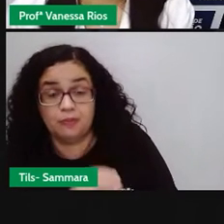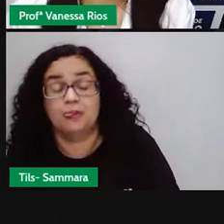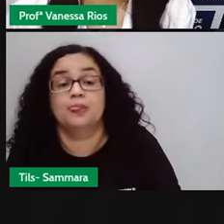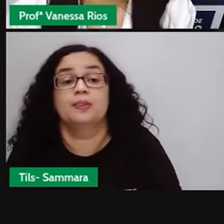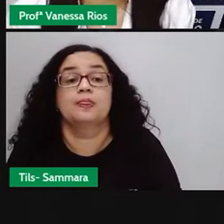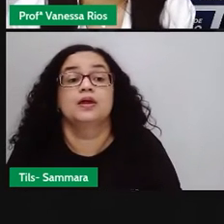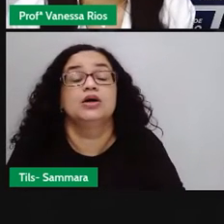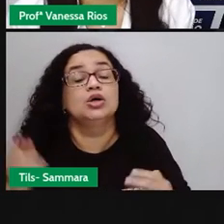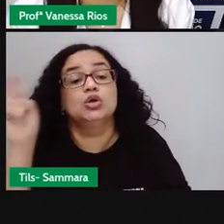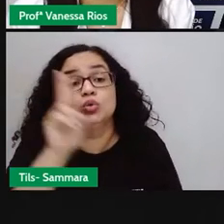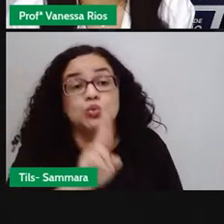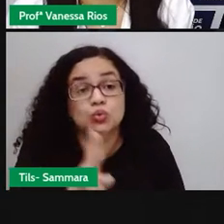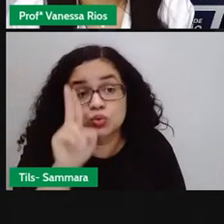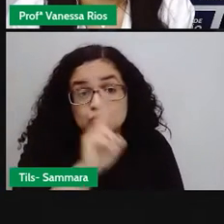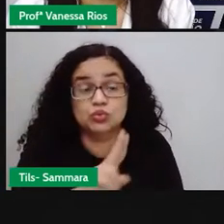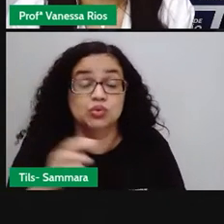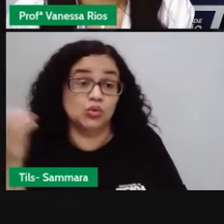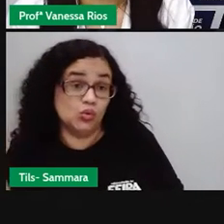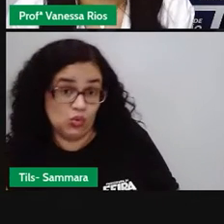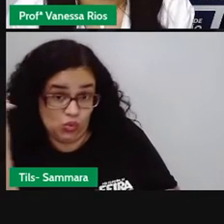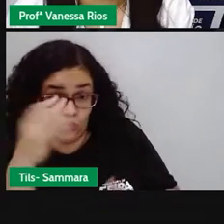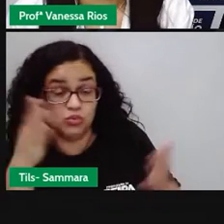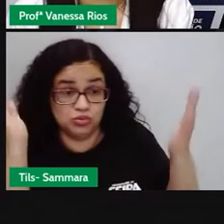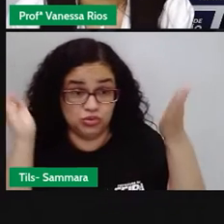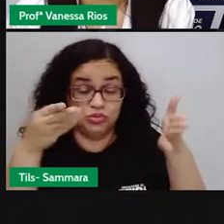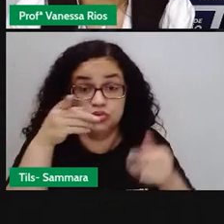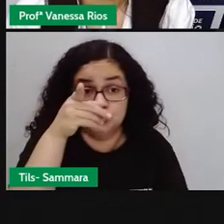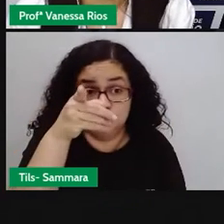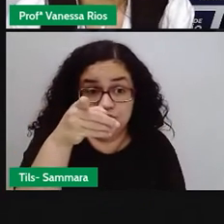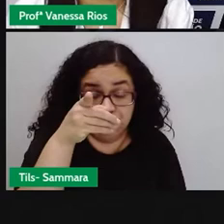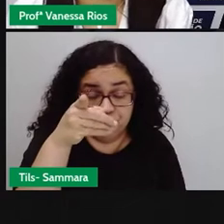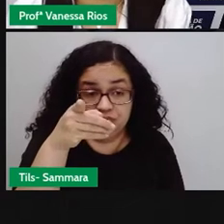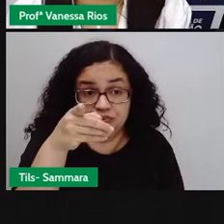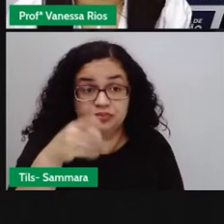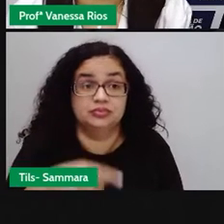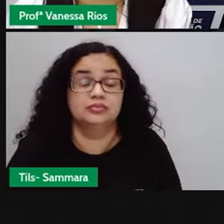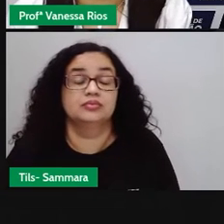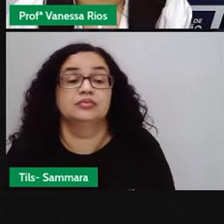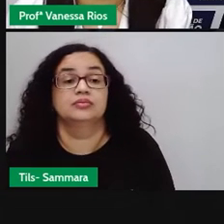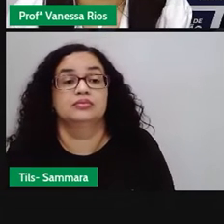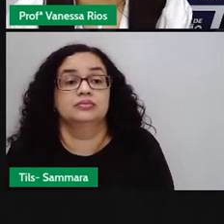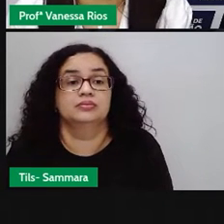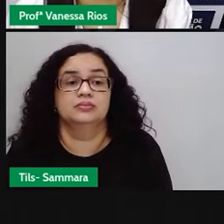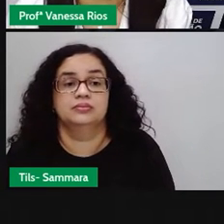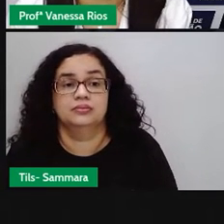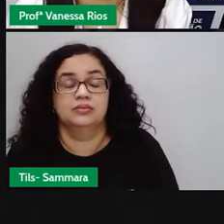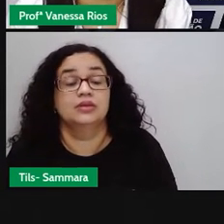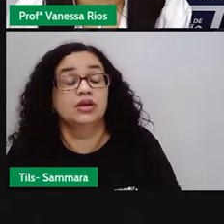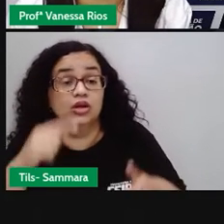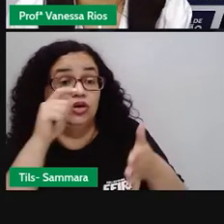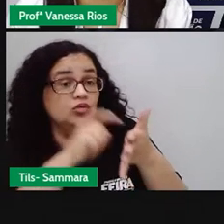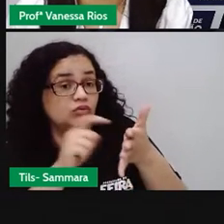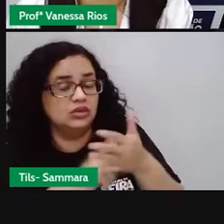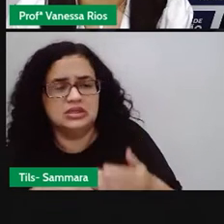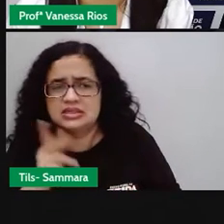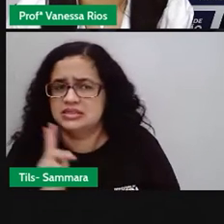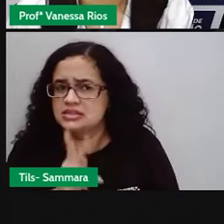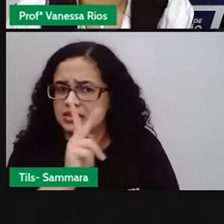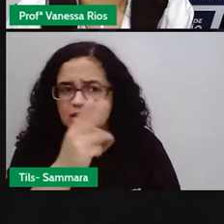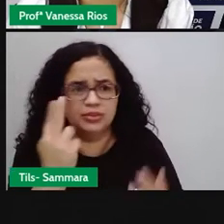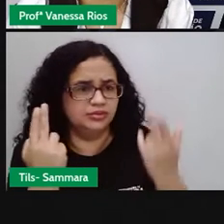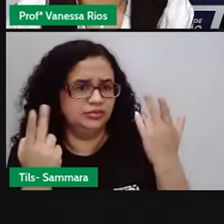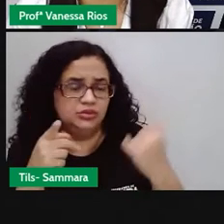quando se utiliza atualmente esse instrumento que é a urna eletrônica. O voto nem sempre esteve